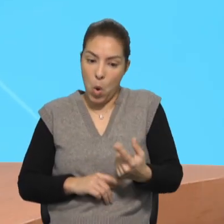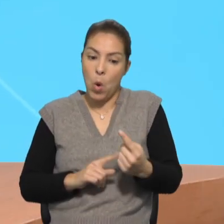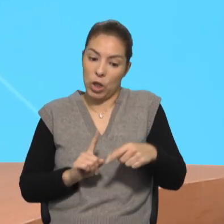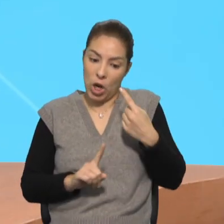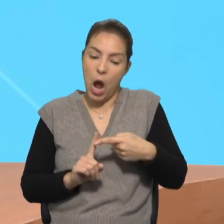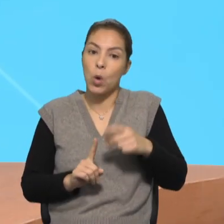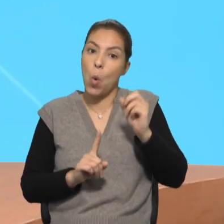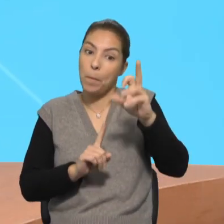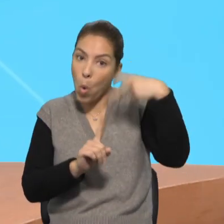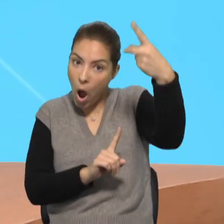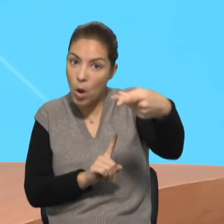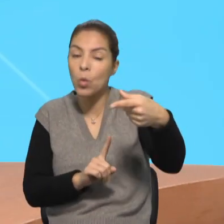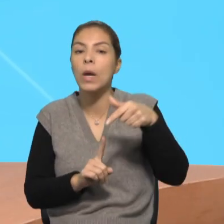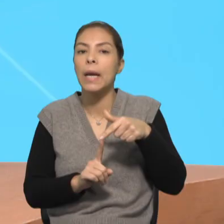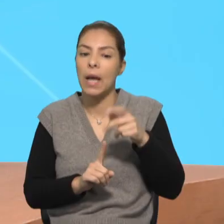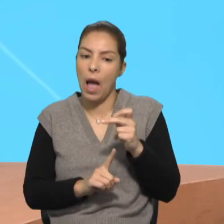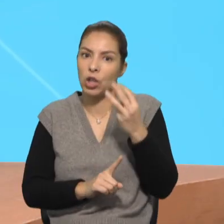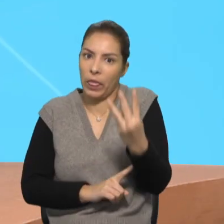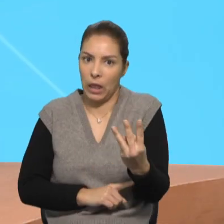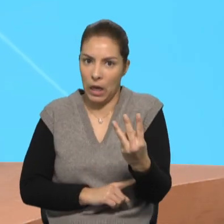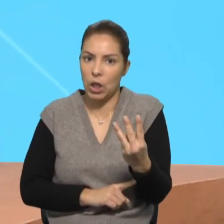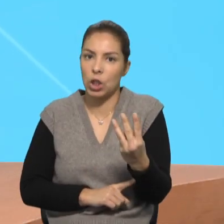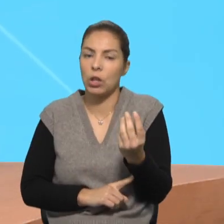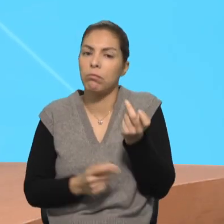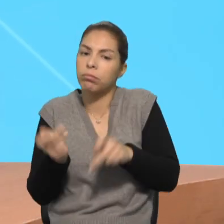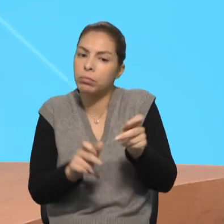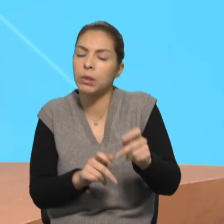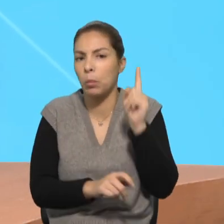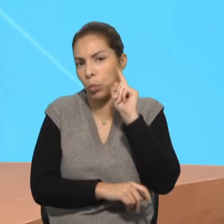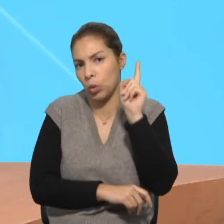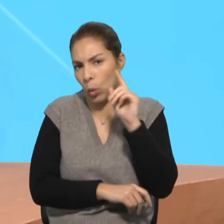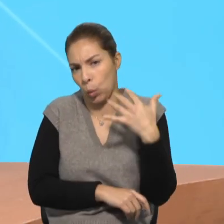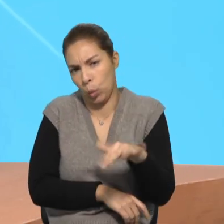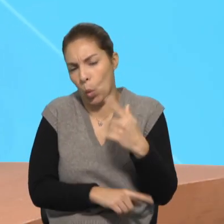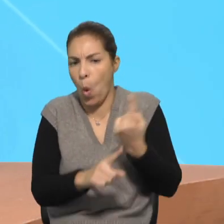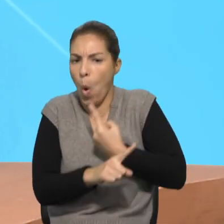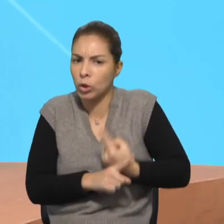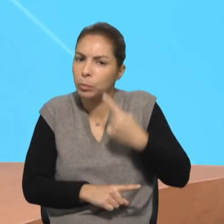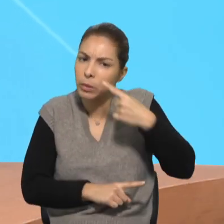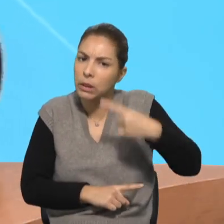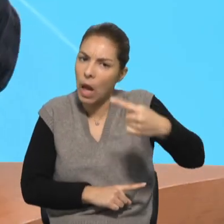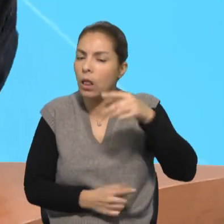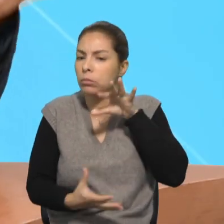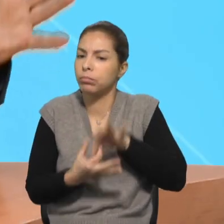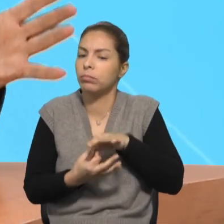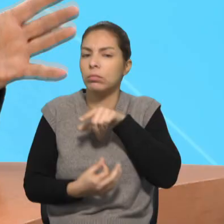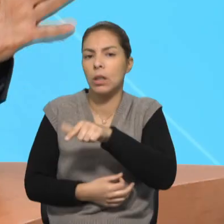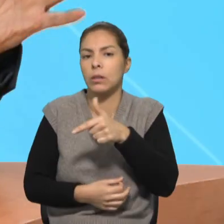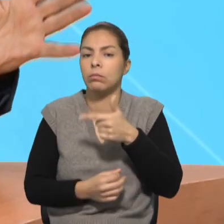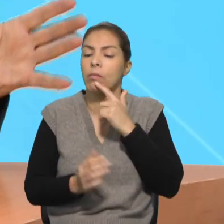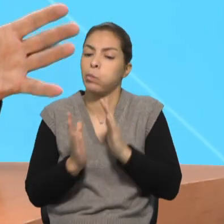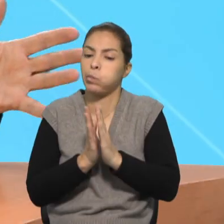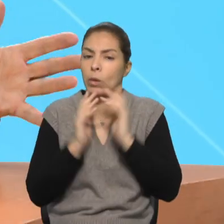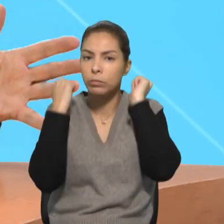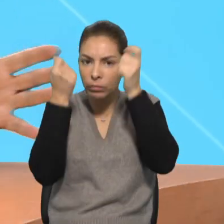ano, um triênio de efemérides muito marcantes da vivência franciscana. Foi o presépio